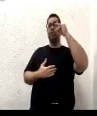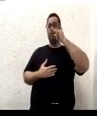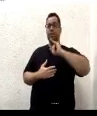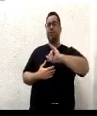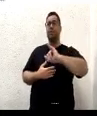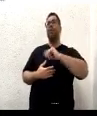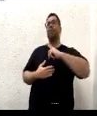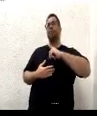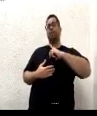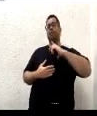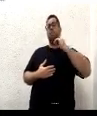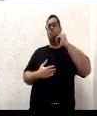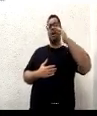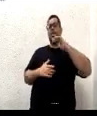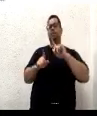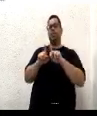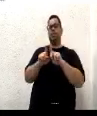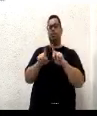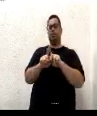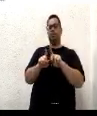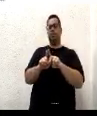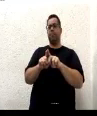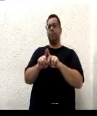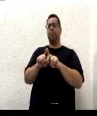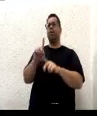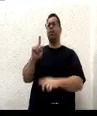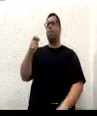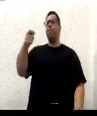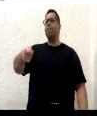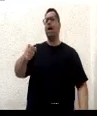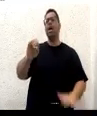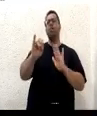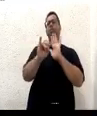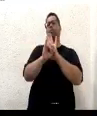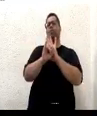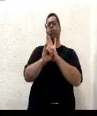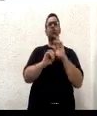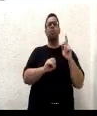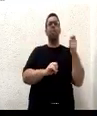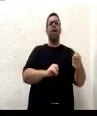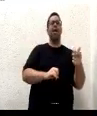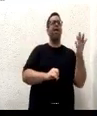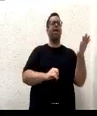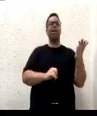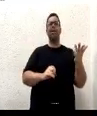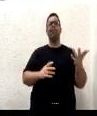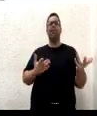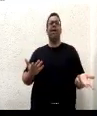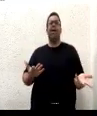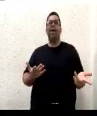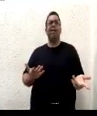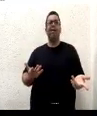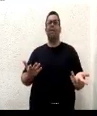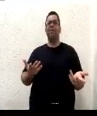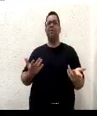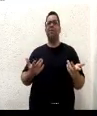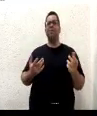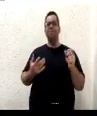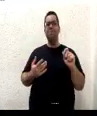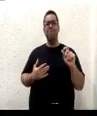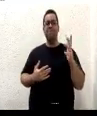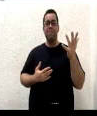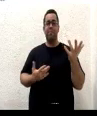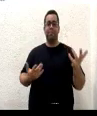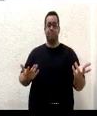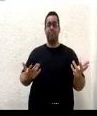mais, né? Porque não paga imposto aqui, não paga imposto ali, dá para dar um aumentozinho melhor na cesta básica